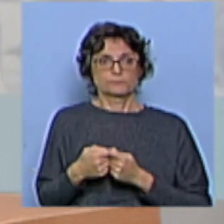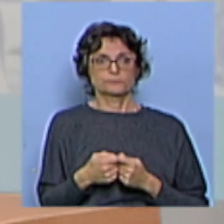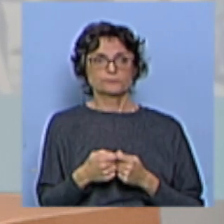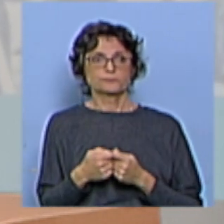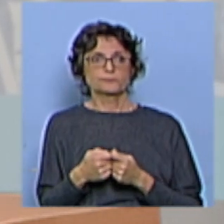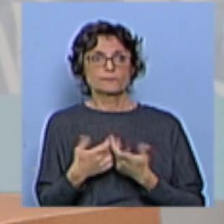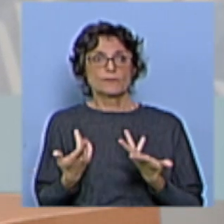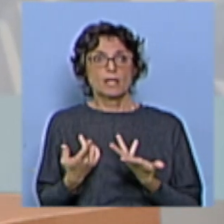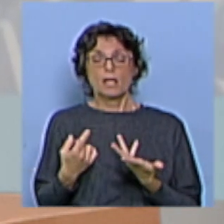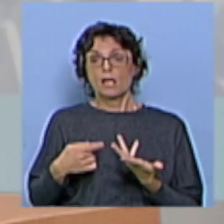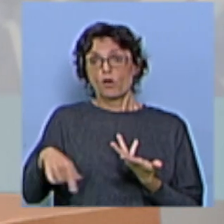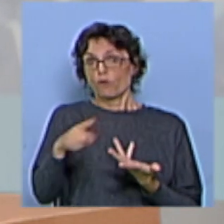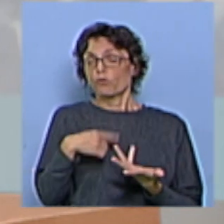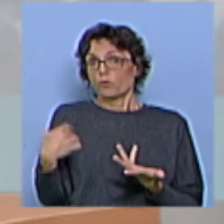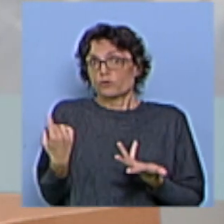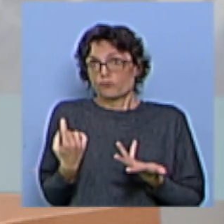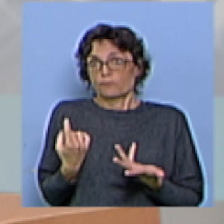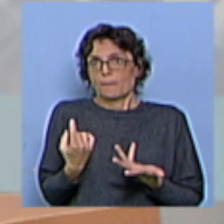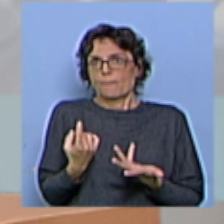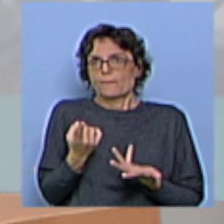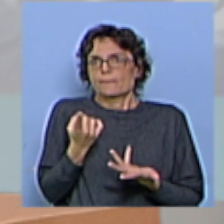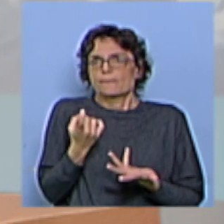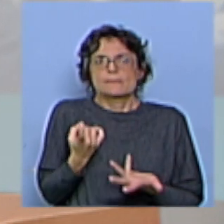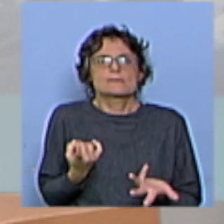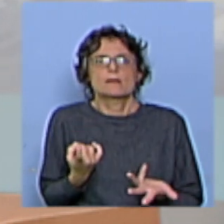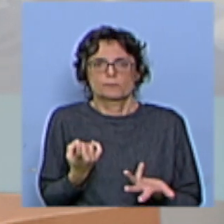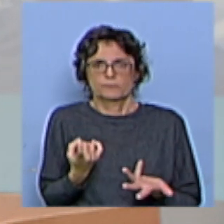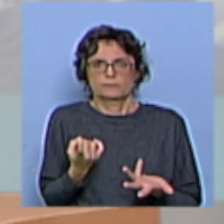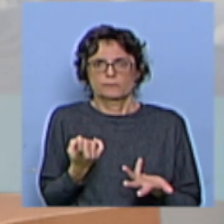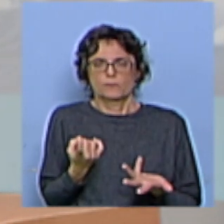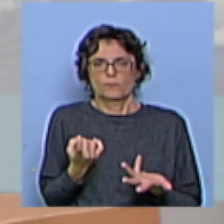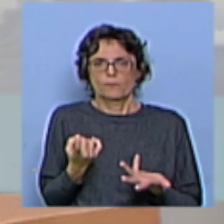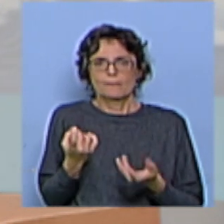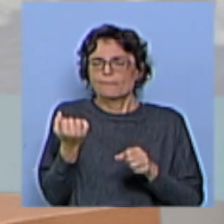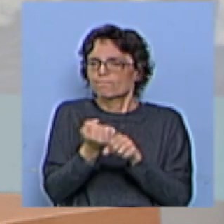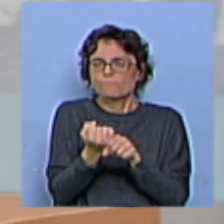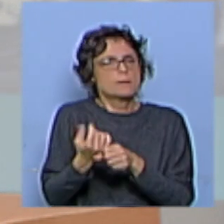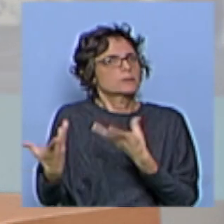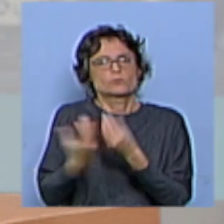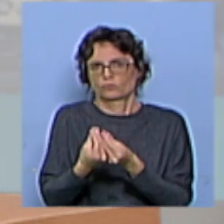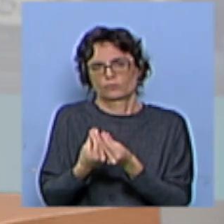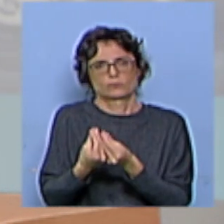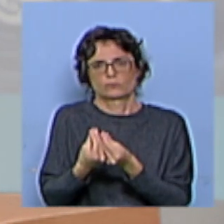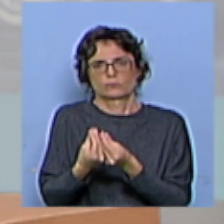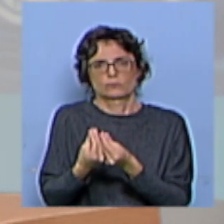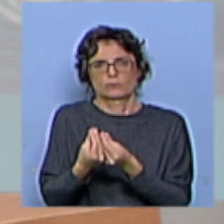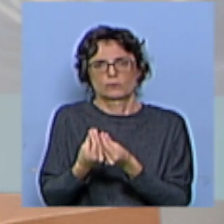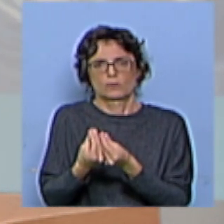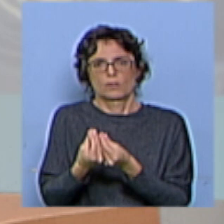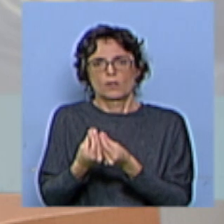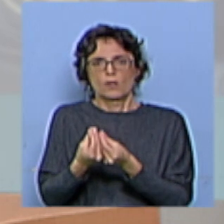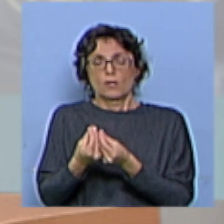as quais temos necessariamente que trabalhar, devemos absolutamente trabalhar para atingir muitos dos nossos objetivos.